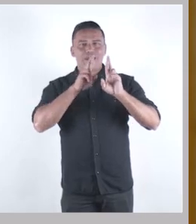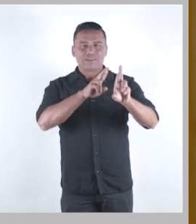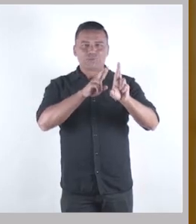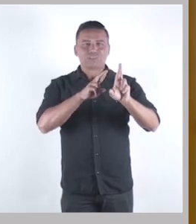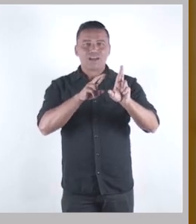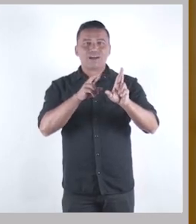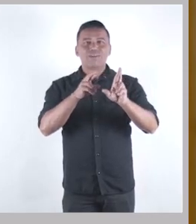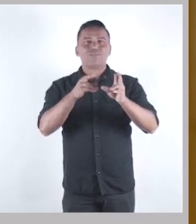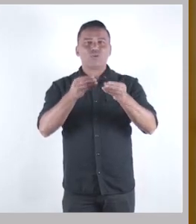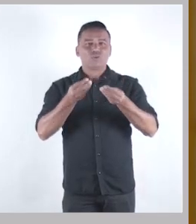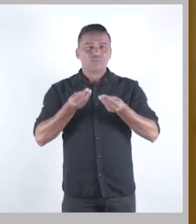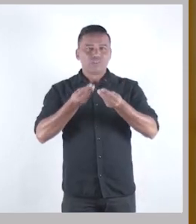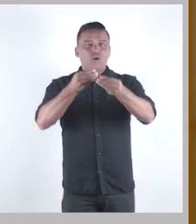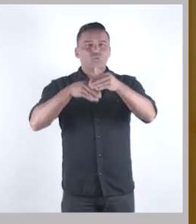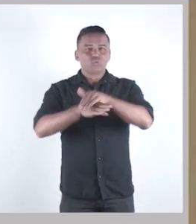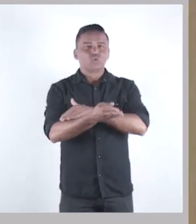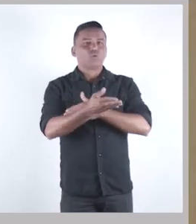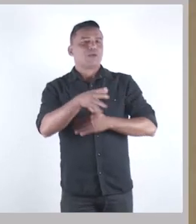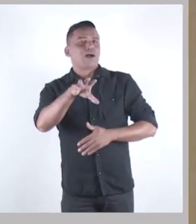ao livro.